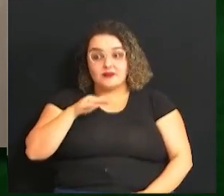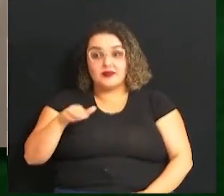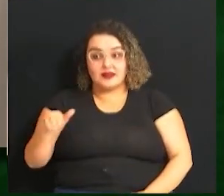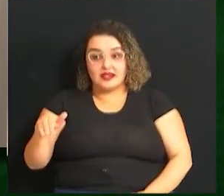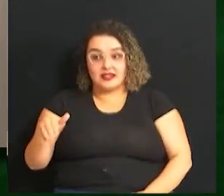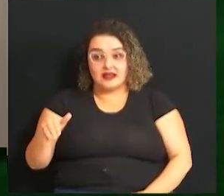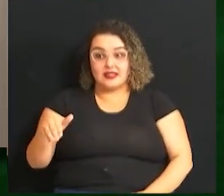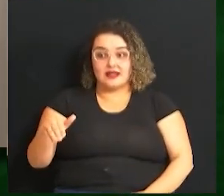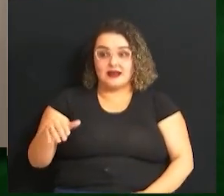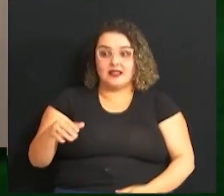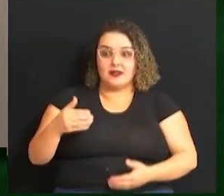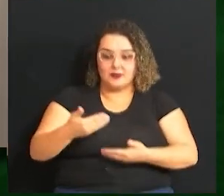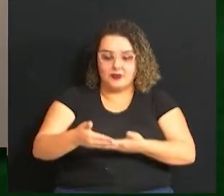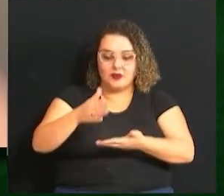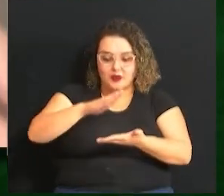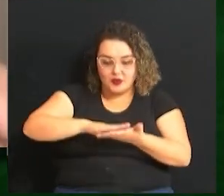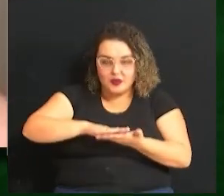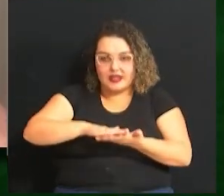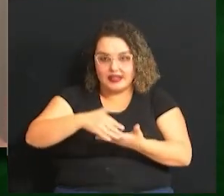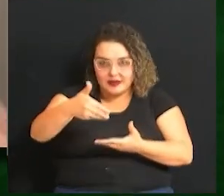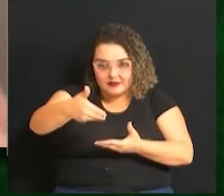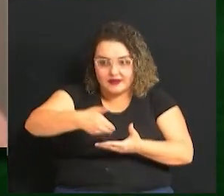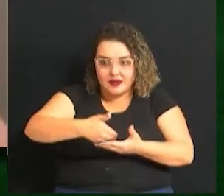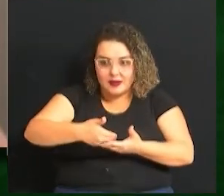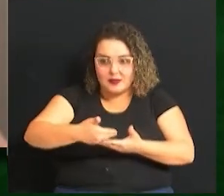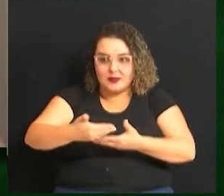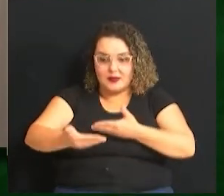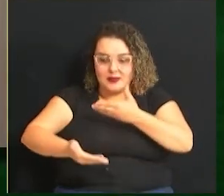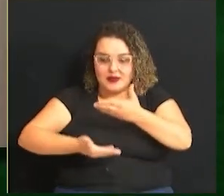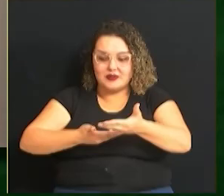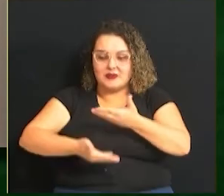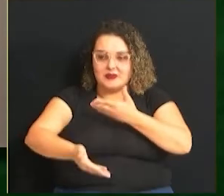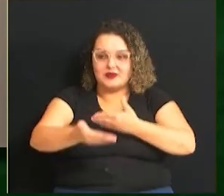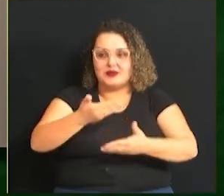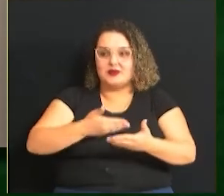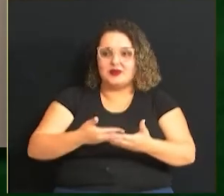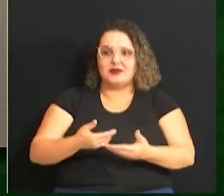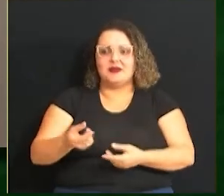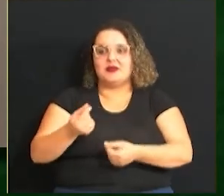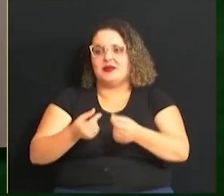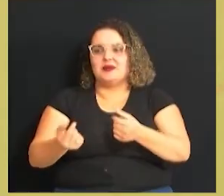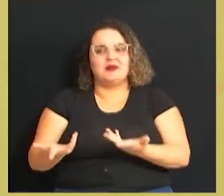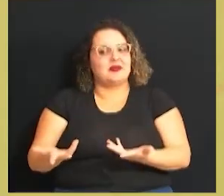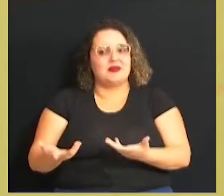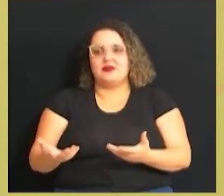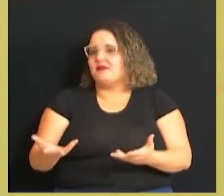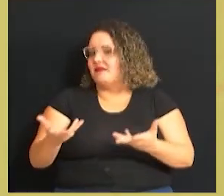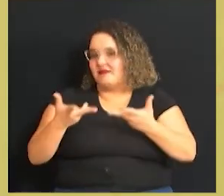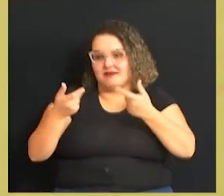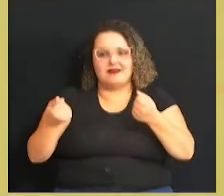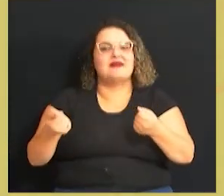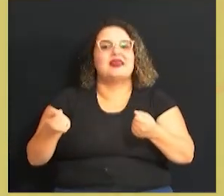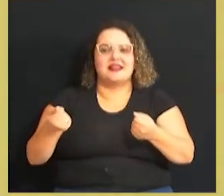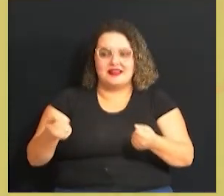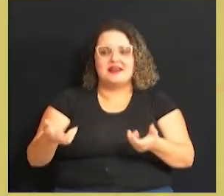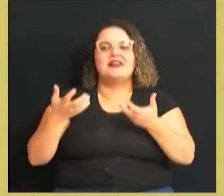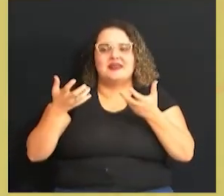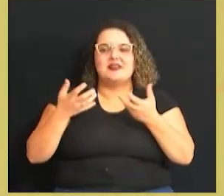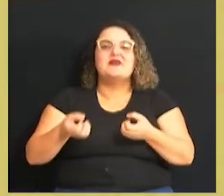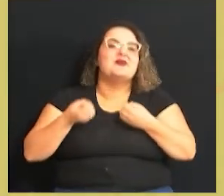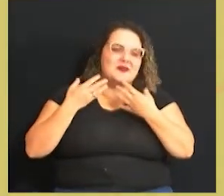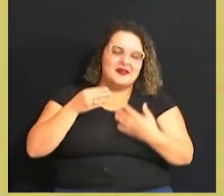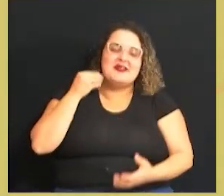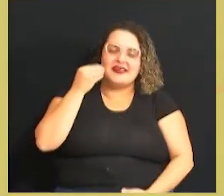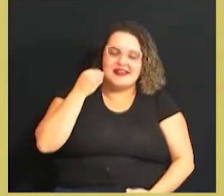criança poder, vem com um envelopinho, para a criança poder trocar as moedas e guardar o dinheirinho lá, personalizado, viver